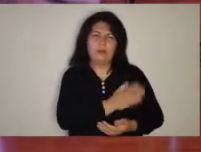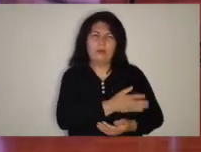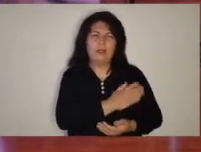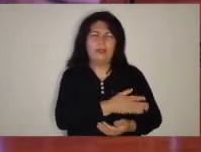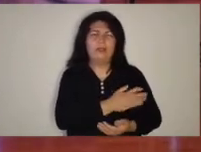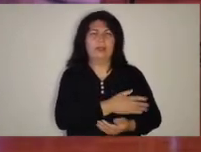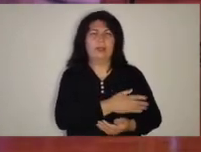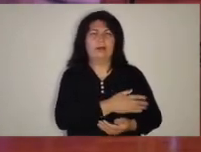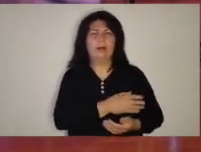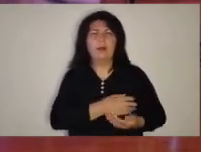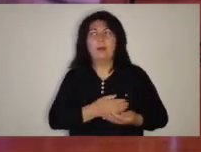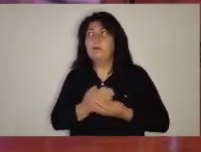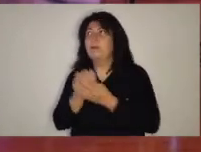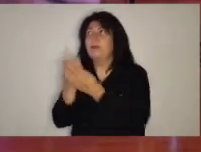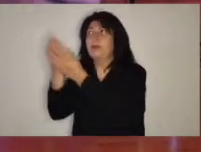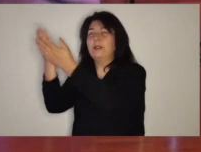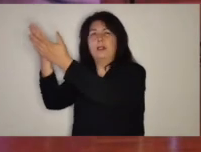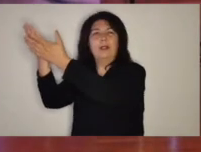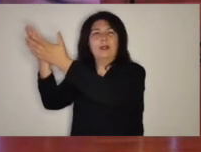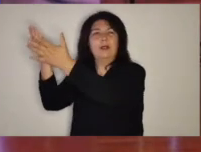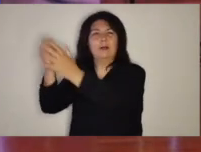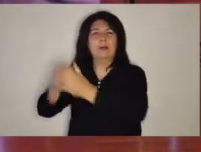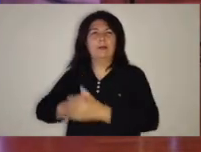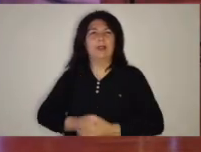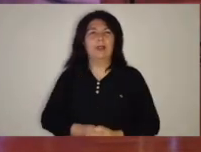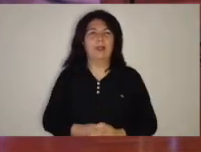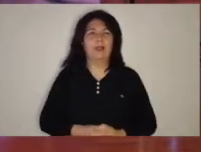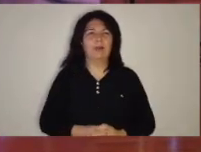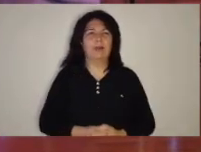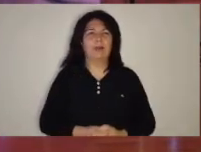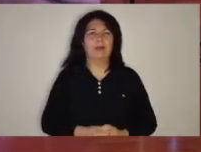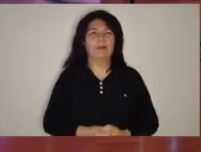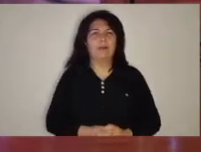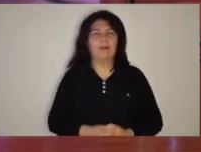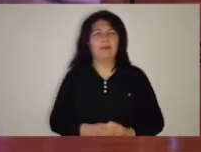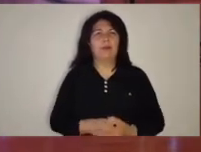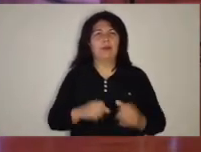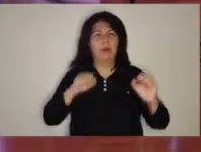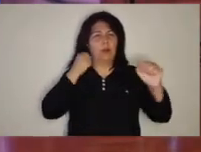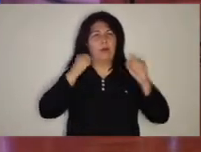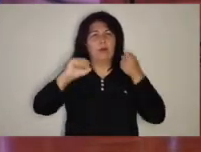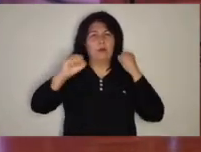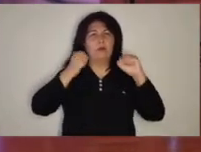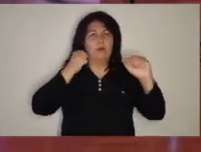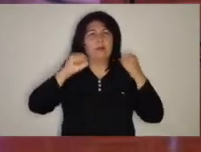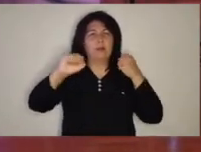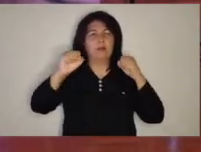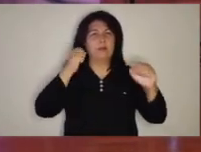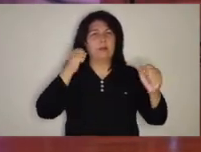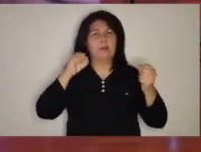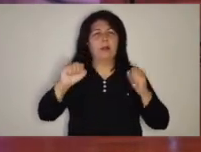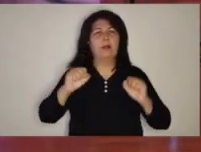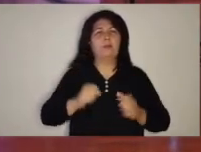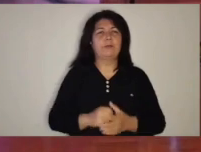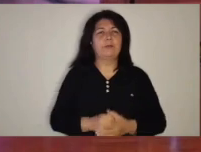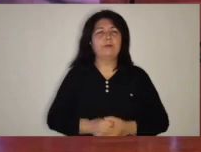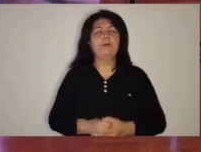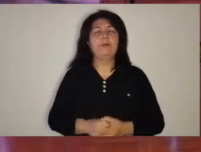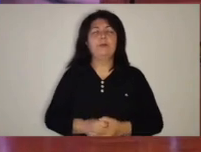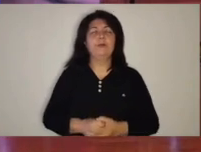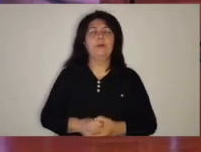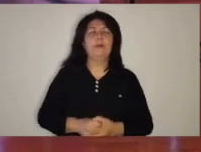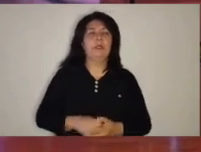O Salmo diz que há uma nova canção dentro de nós todos os dias. É uma que só eu e você sabe cantar para o